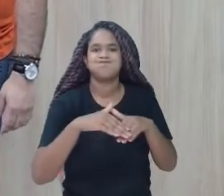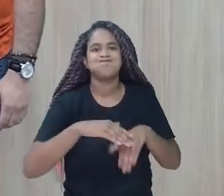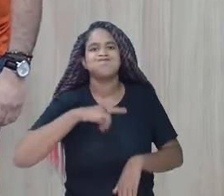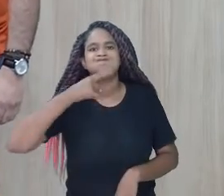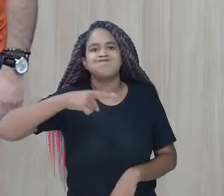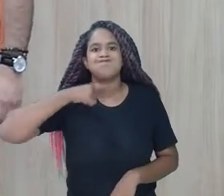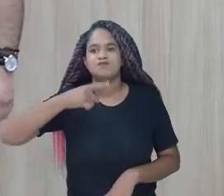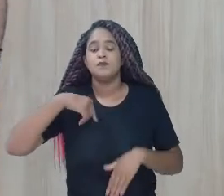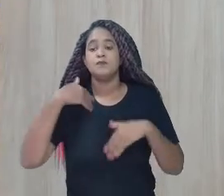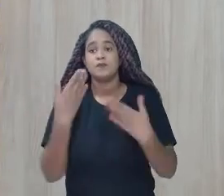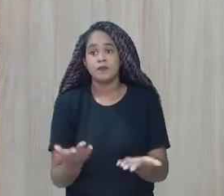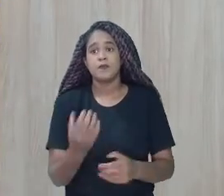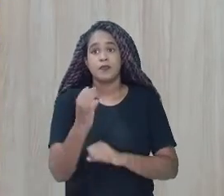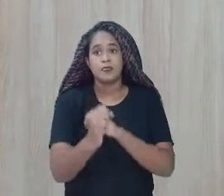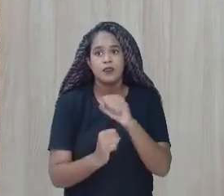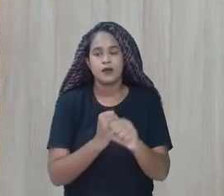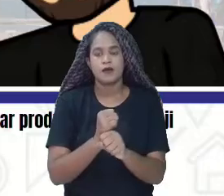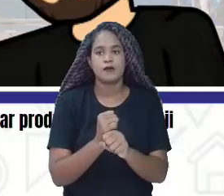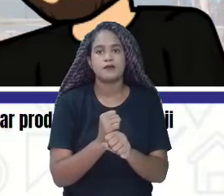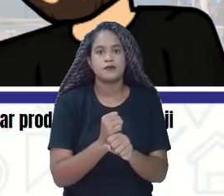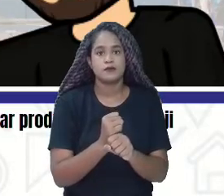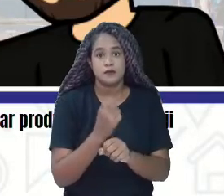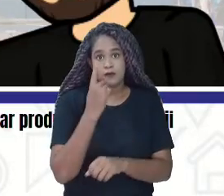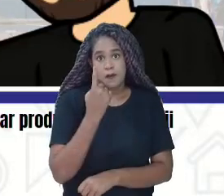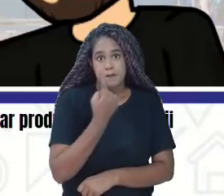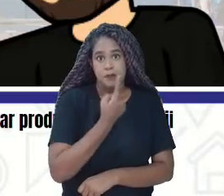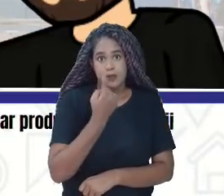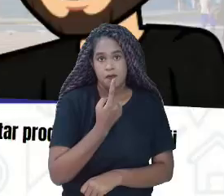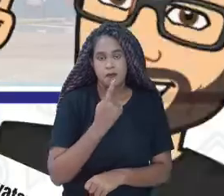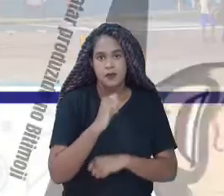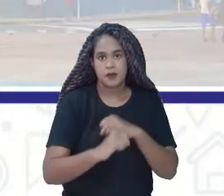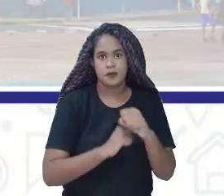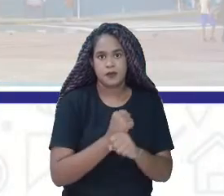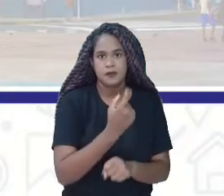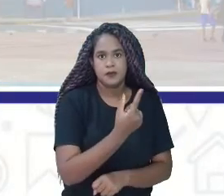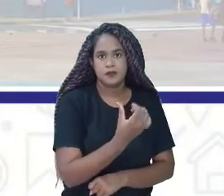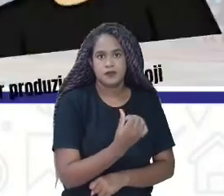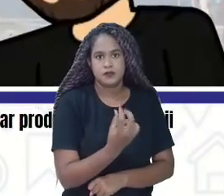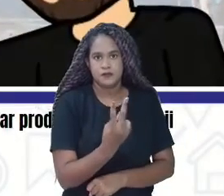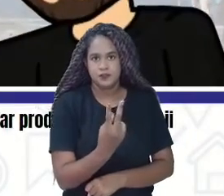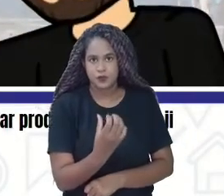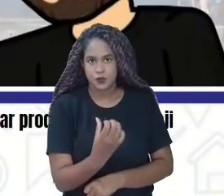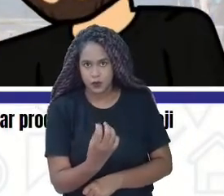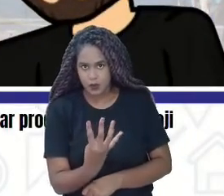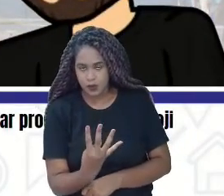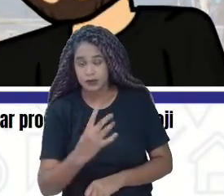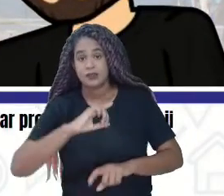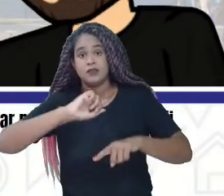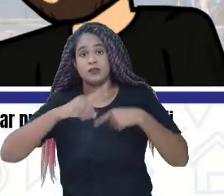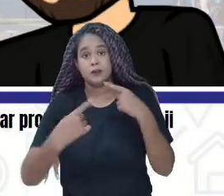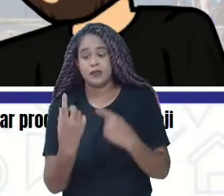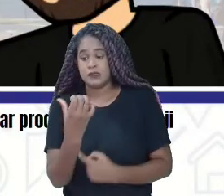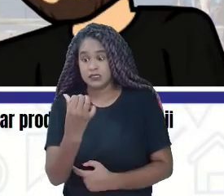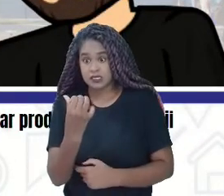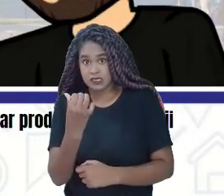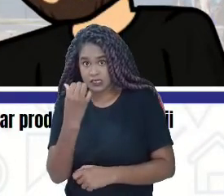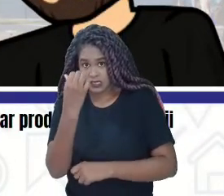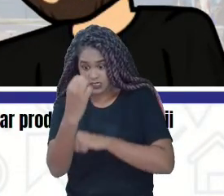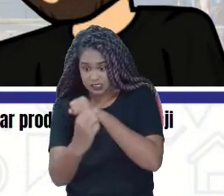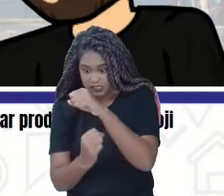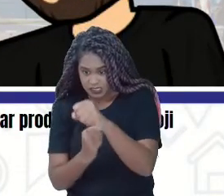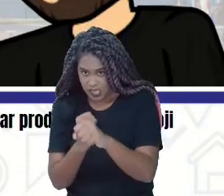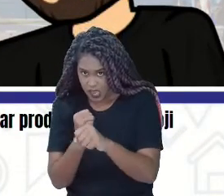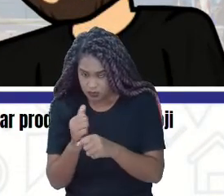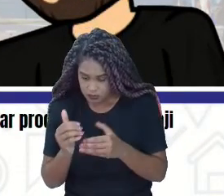em 1630, veja, eles tentam, né, a primeira ocupação em 1624, e 6 anos depois, eles